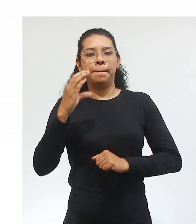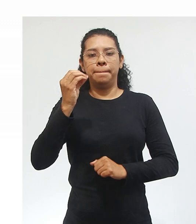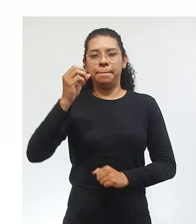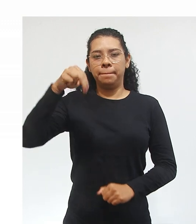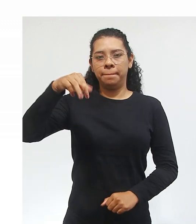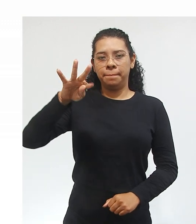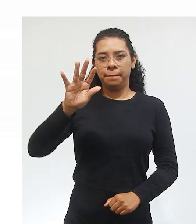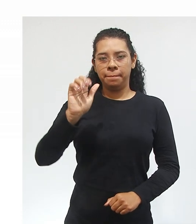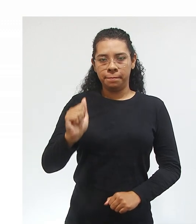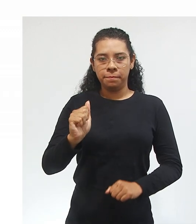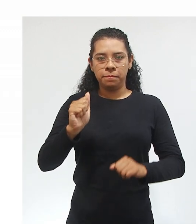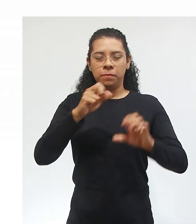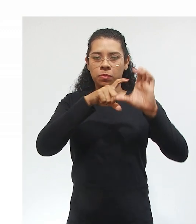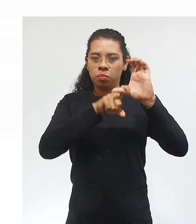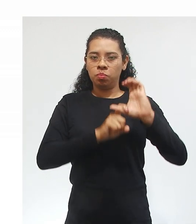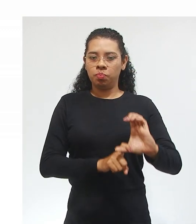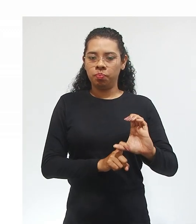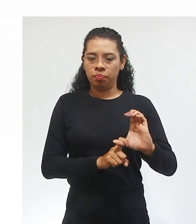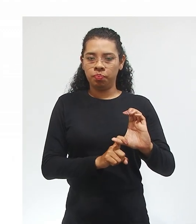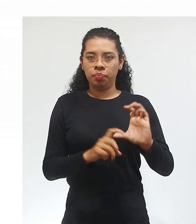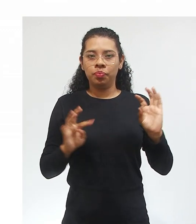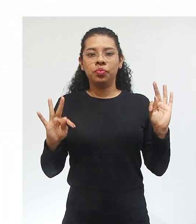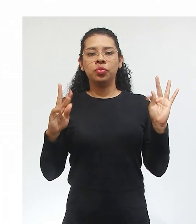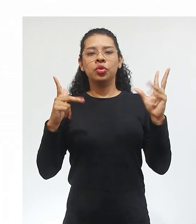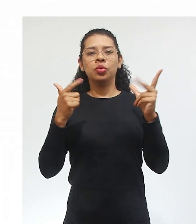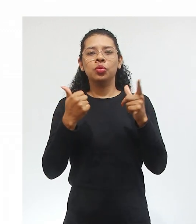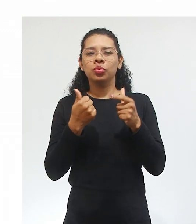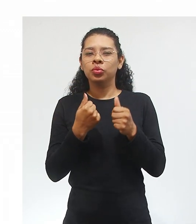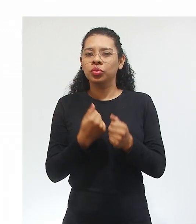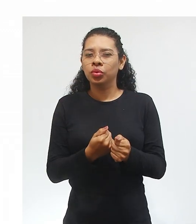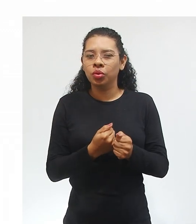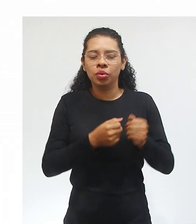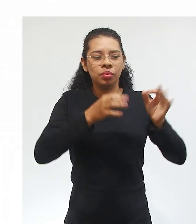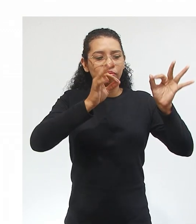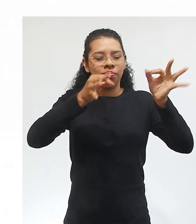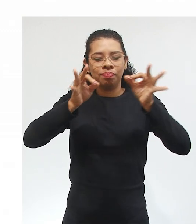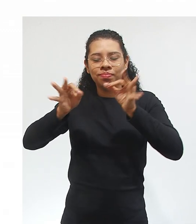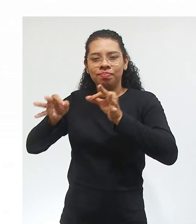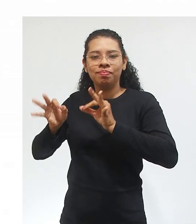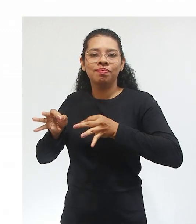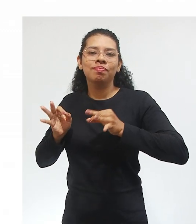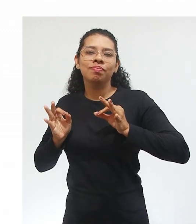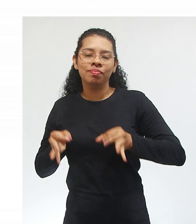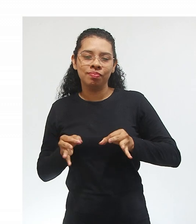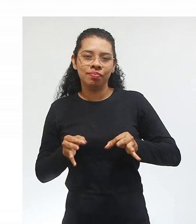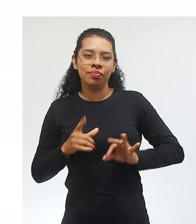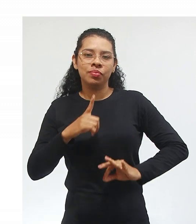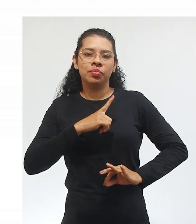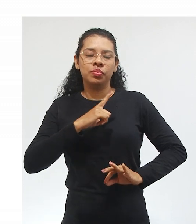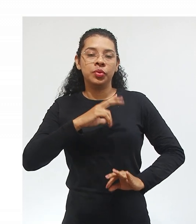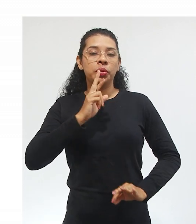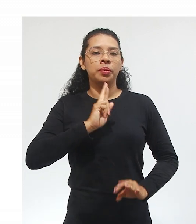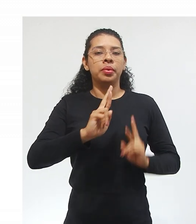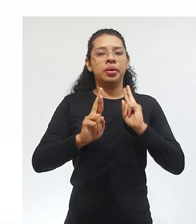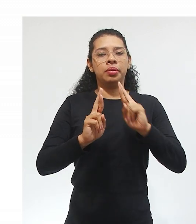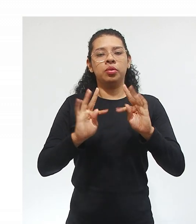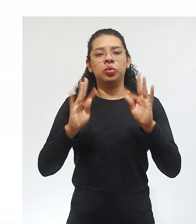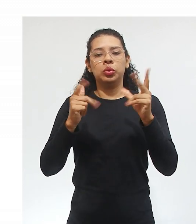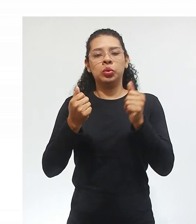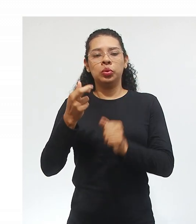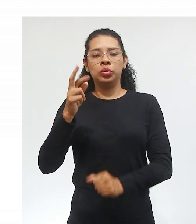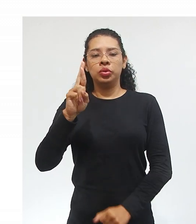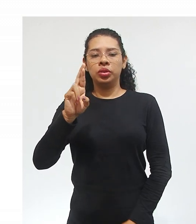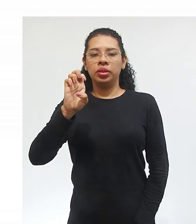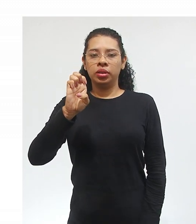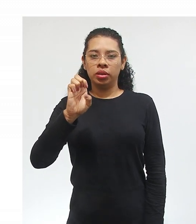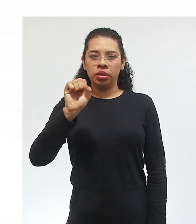então vou lançar aqui no lado devedor, do débito. Isso eu vou fazer com todas as contas que forem de resultado, apenas